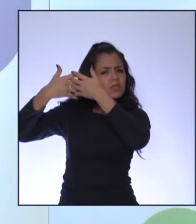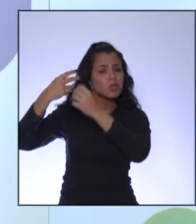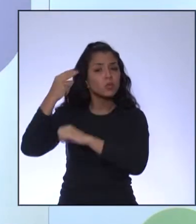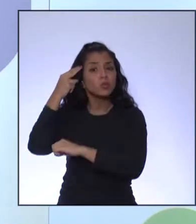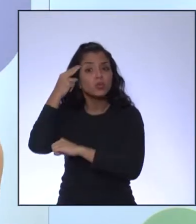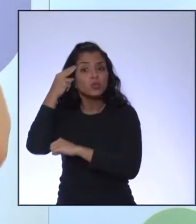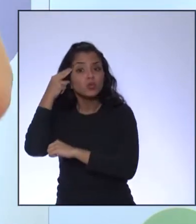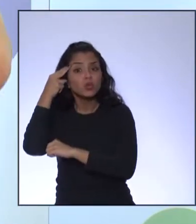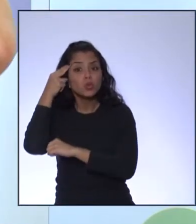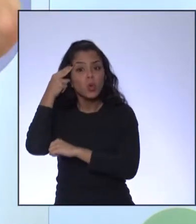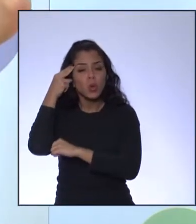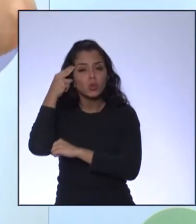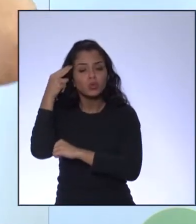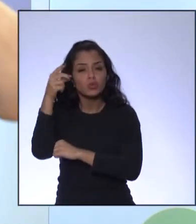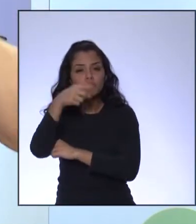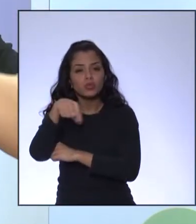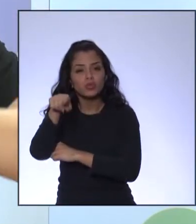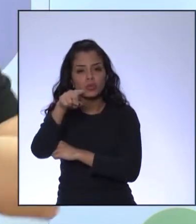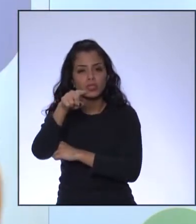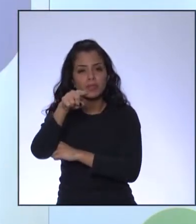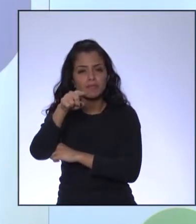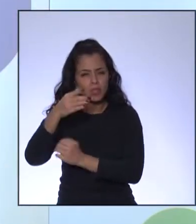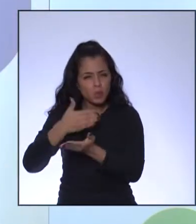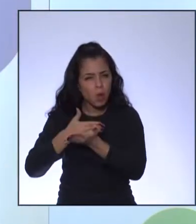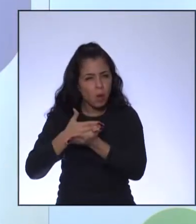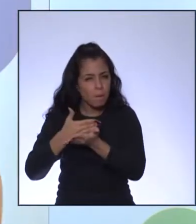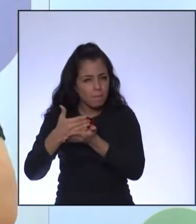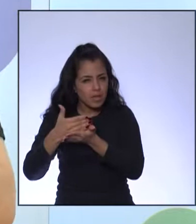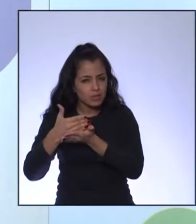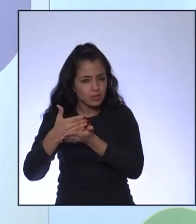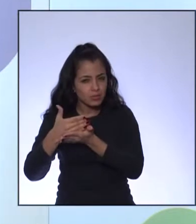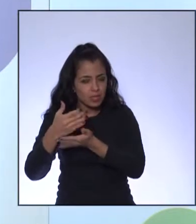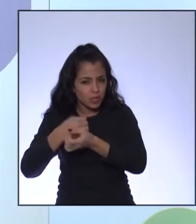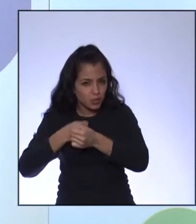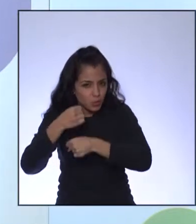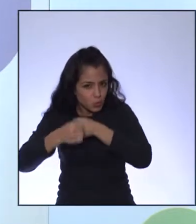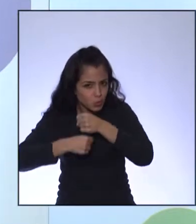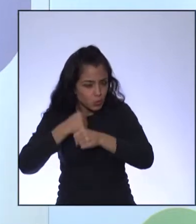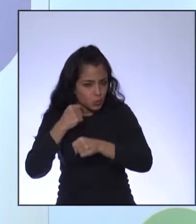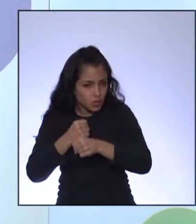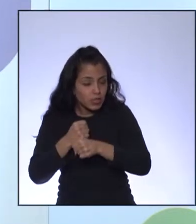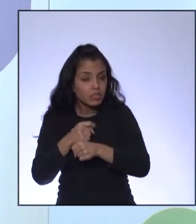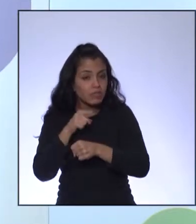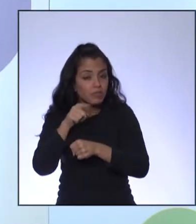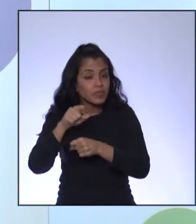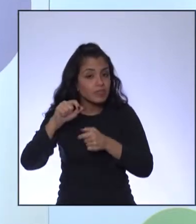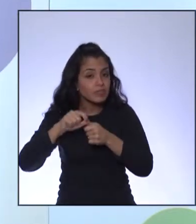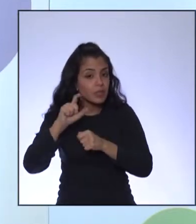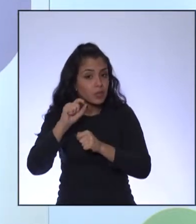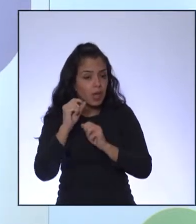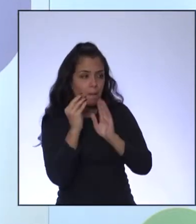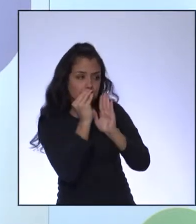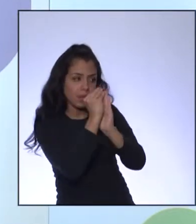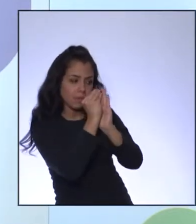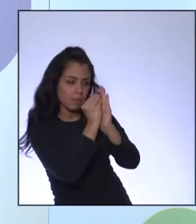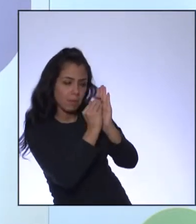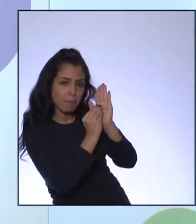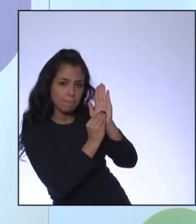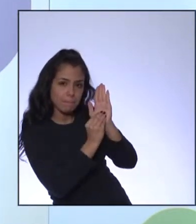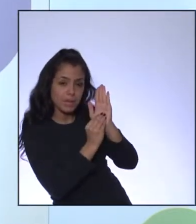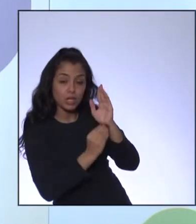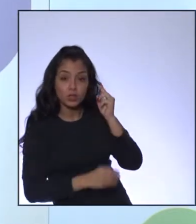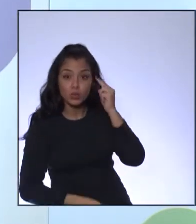vocês. No começo do ano, na escola, vocês fizeram o quê? Uma atividade de varal de sonhos. Vocês